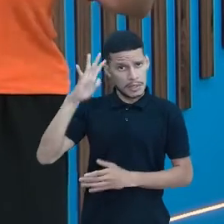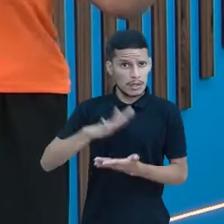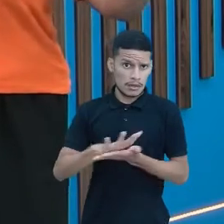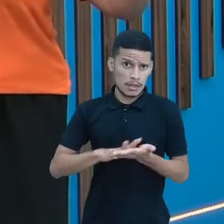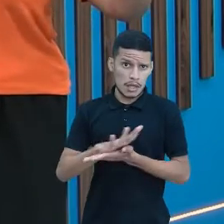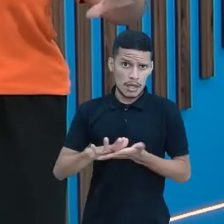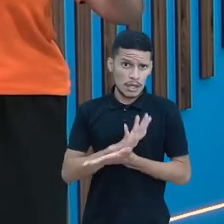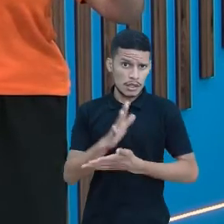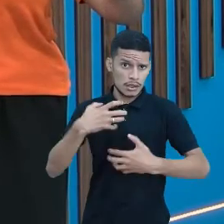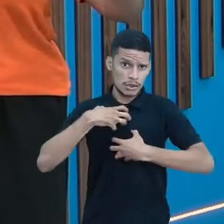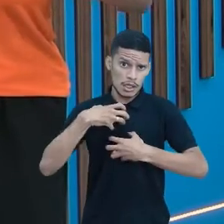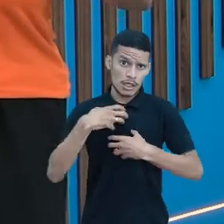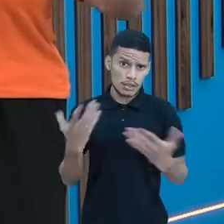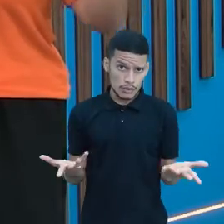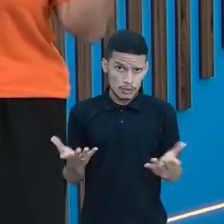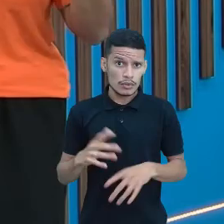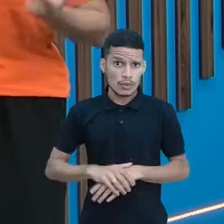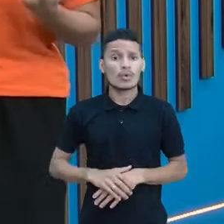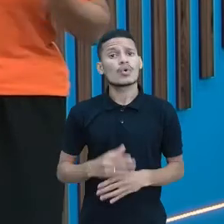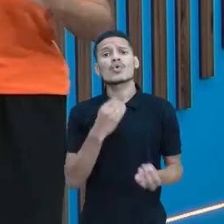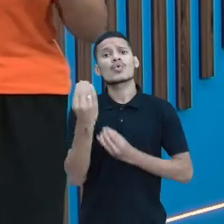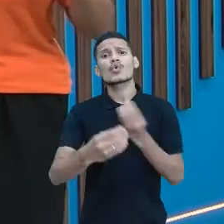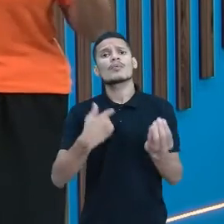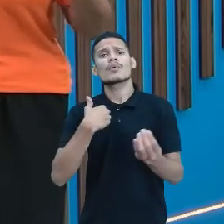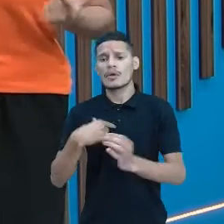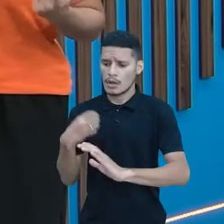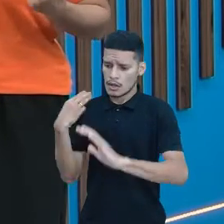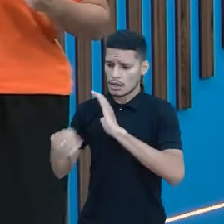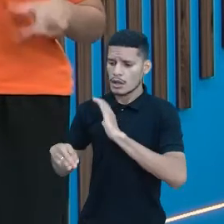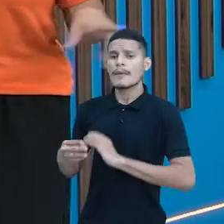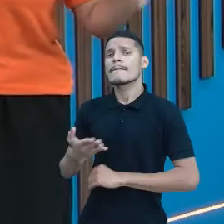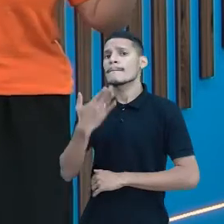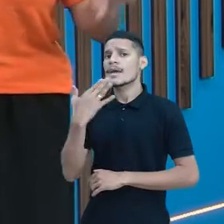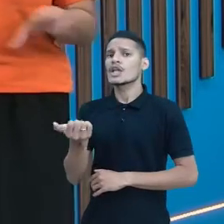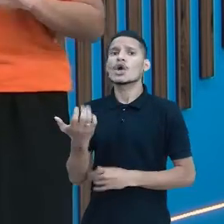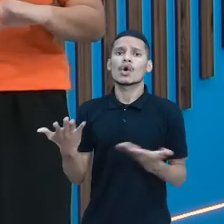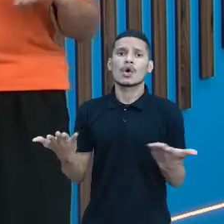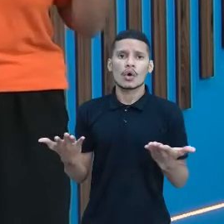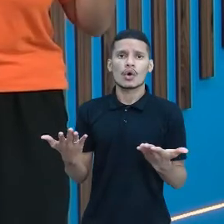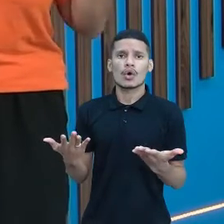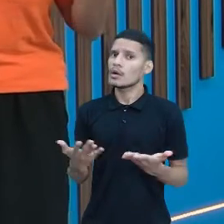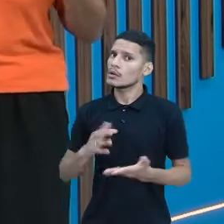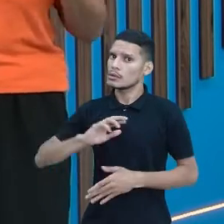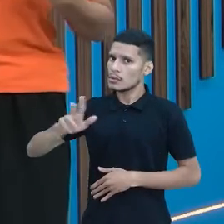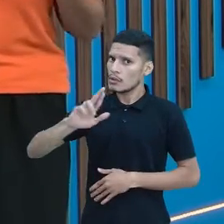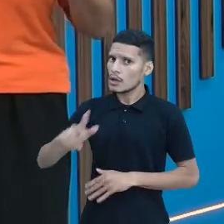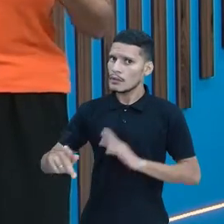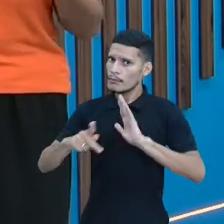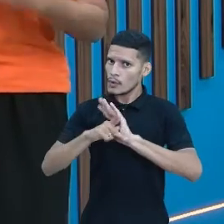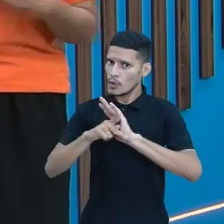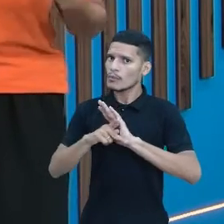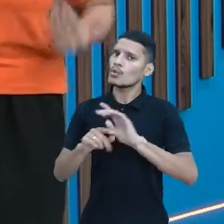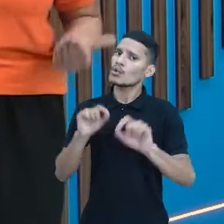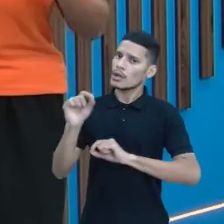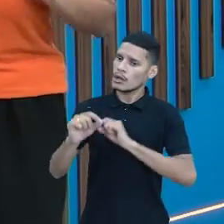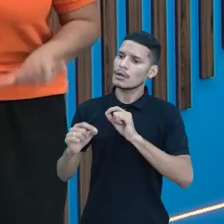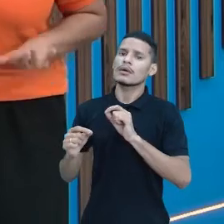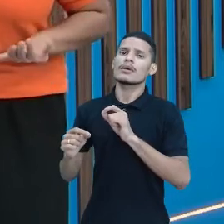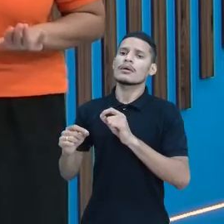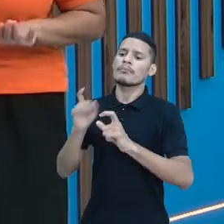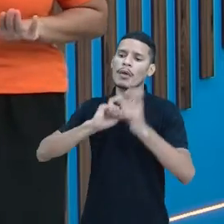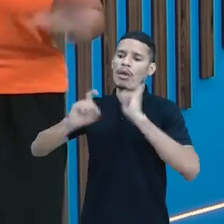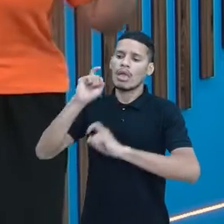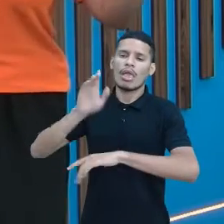na forma. Como eu poderia fazer essa mensagem soar melhor? Não é uma preocupação